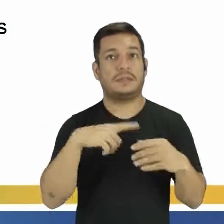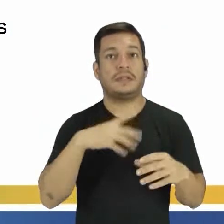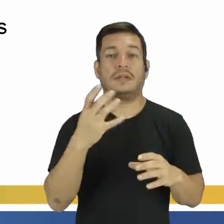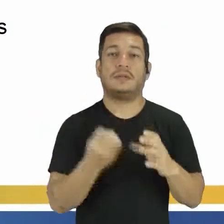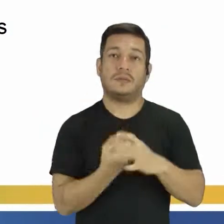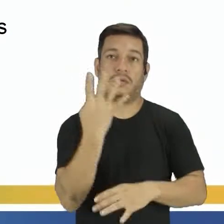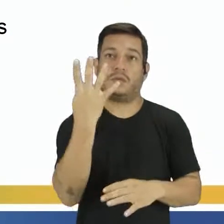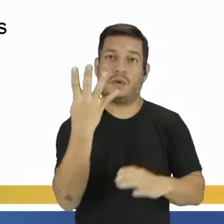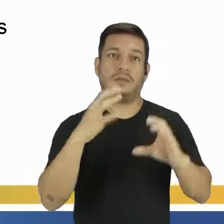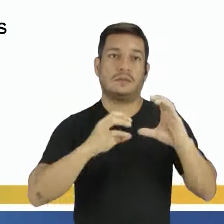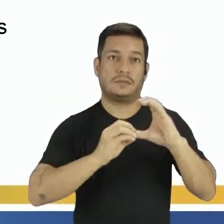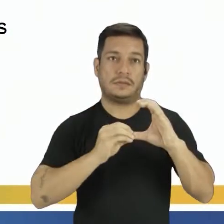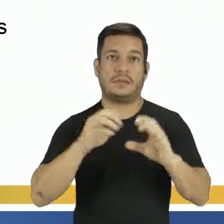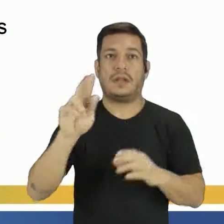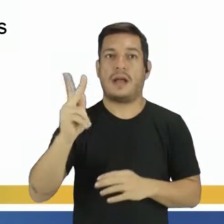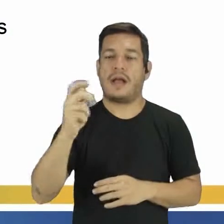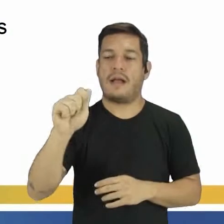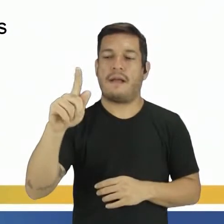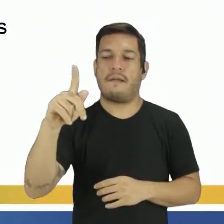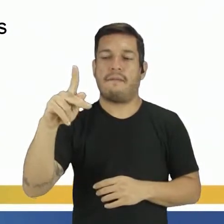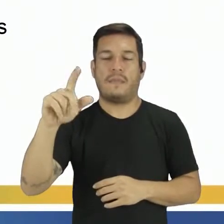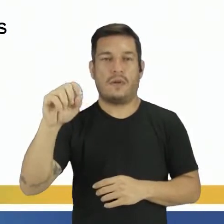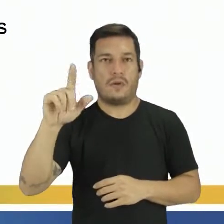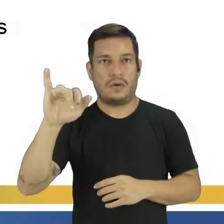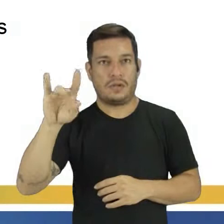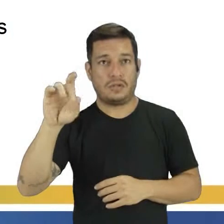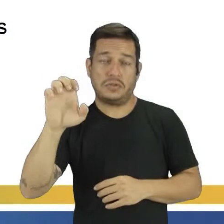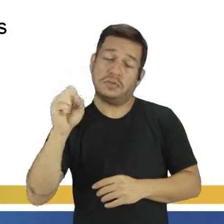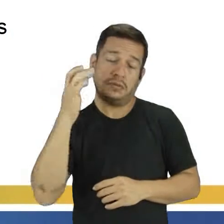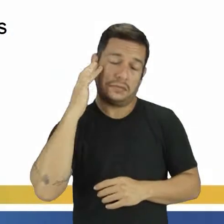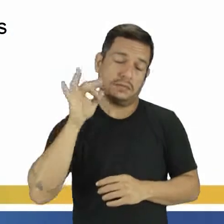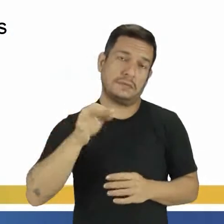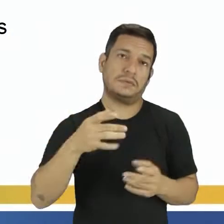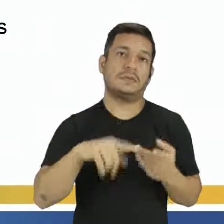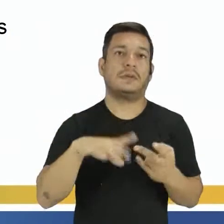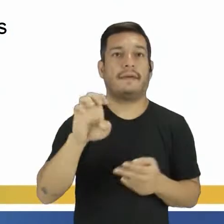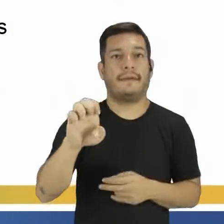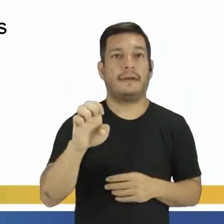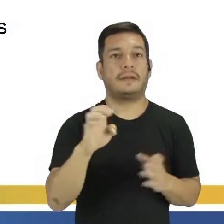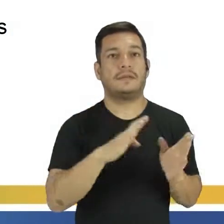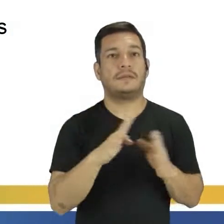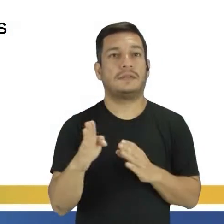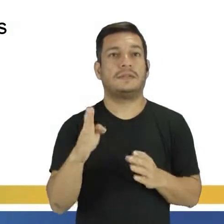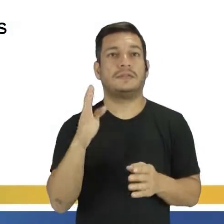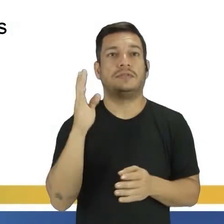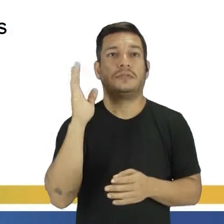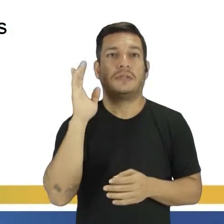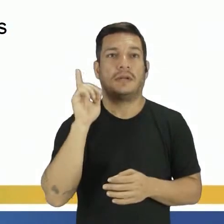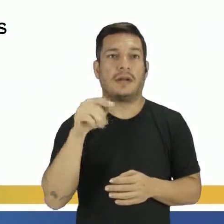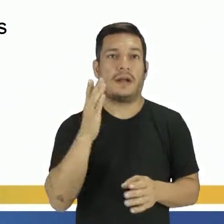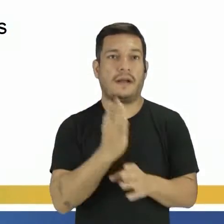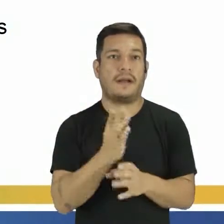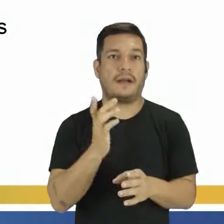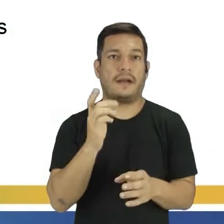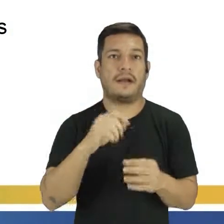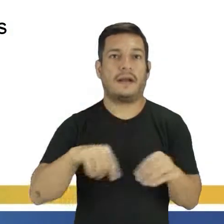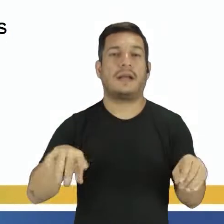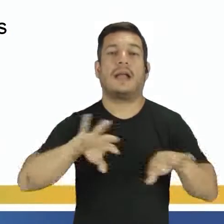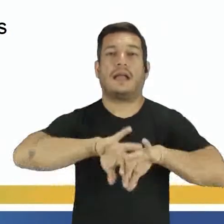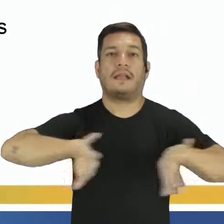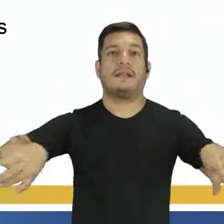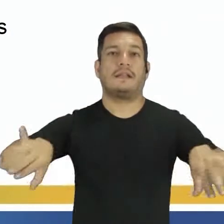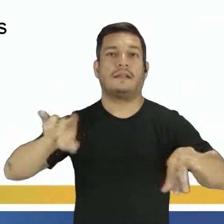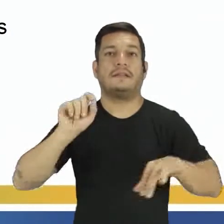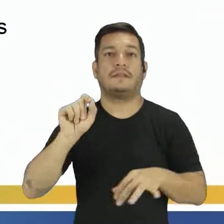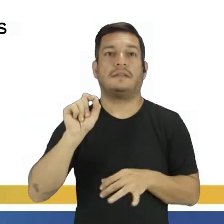células haploides? Opa, acho que pode ser a nossa correta. Vamos ver a próxima. E a E. Durante a mitose, as cromátides irmãs não se separam.